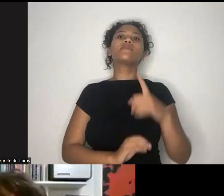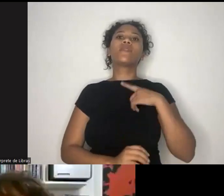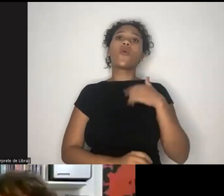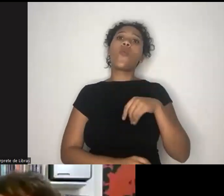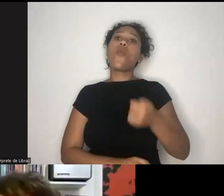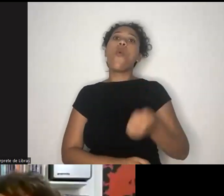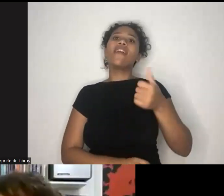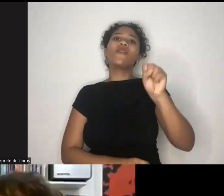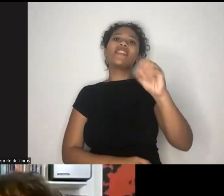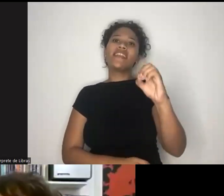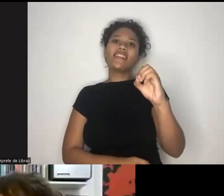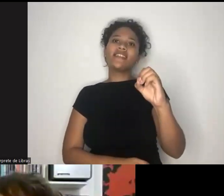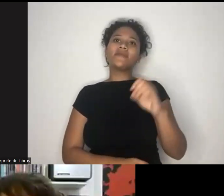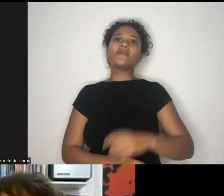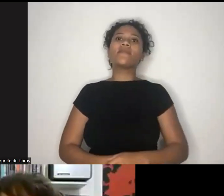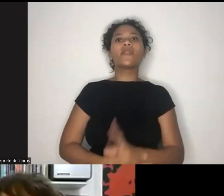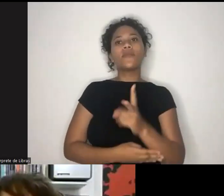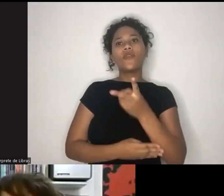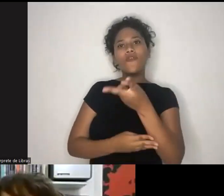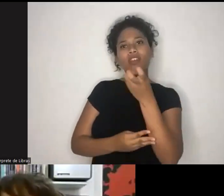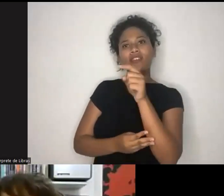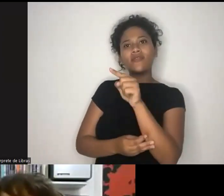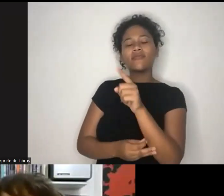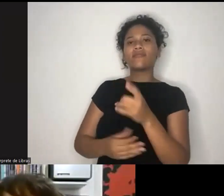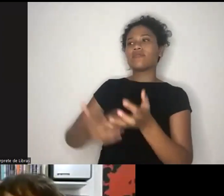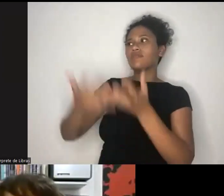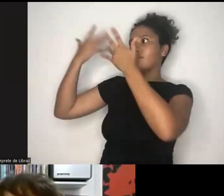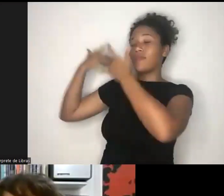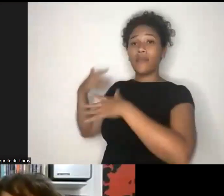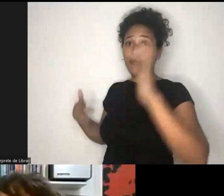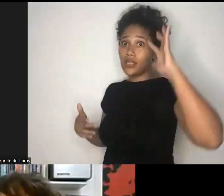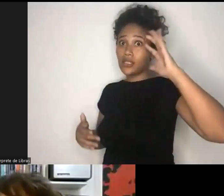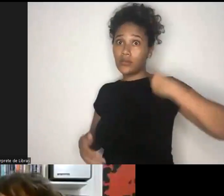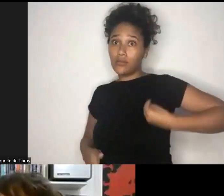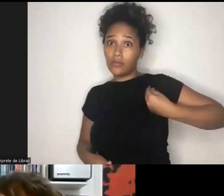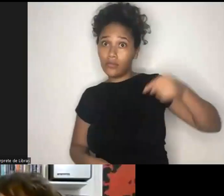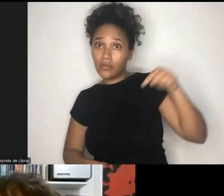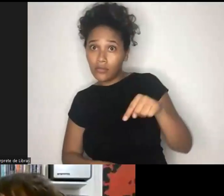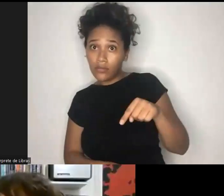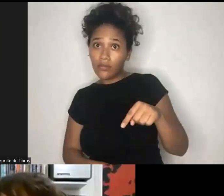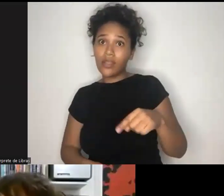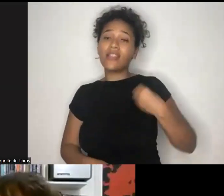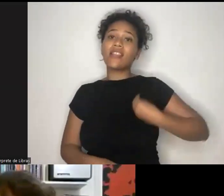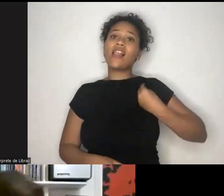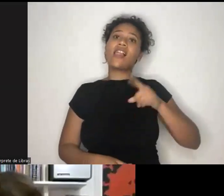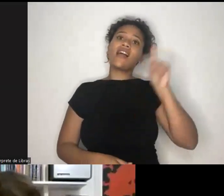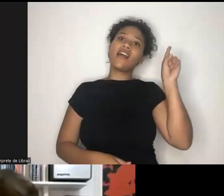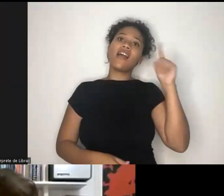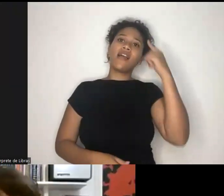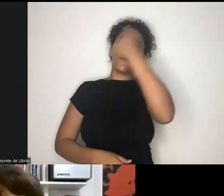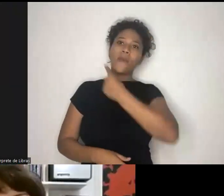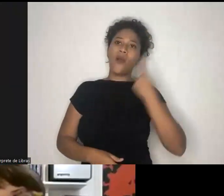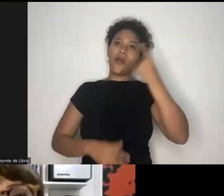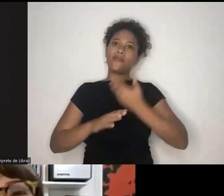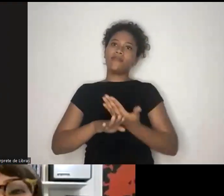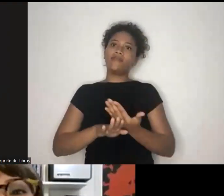anos mas ainda assim vejam ele tá no passado imagina quando ele chegar aqui no presente no futuro ele tá em Manaus a uma hora a menos